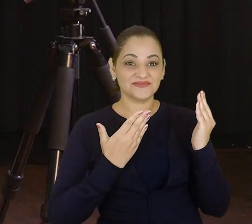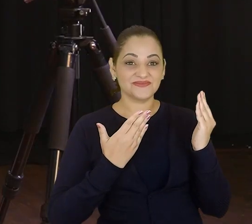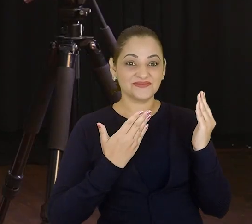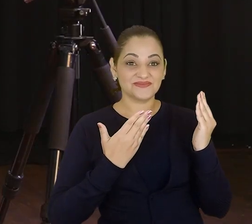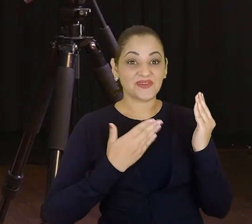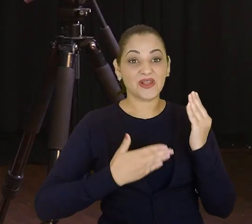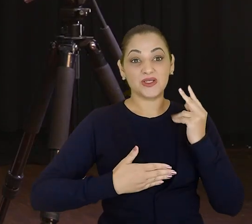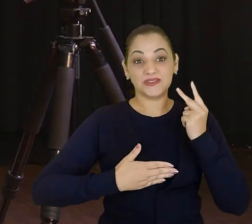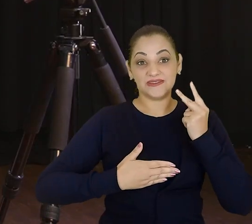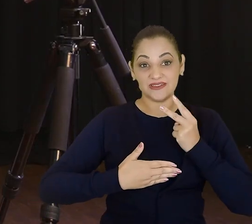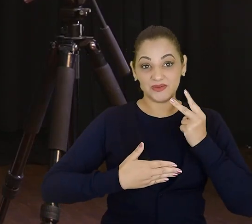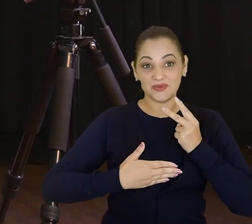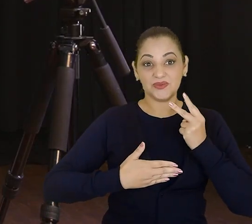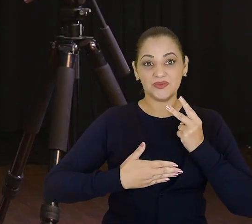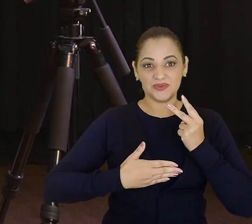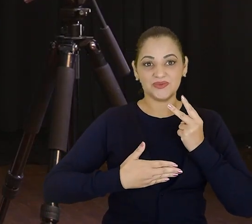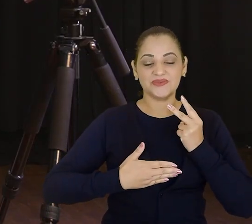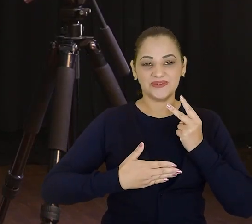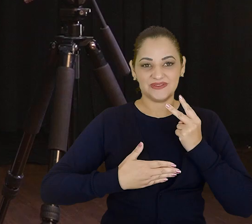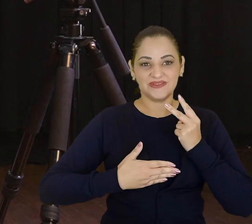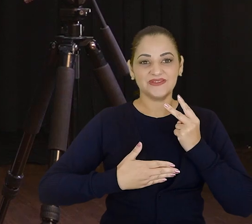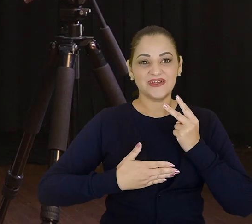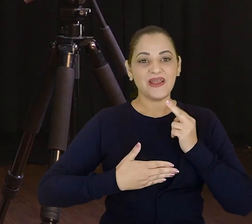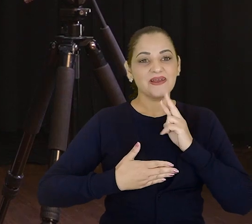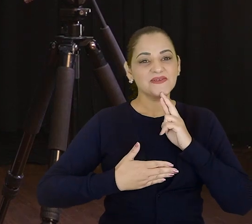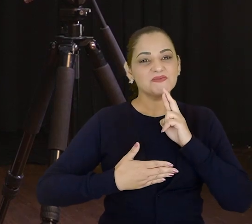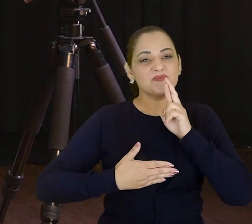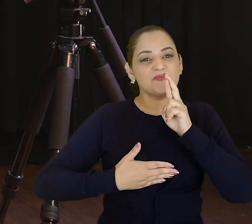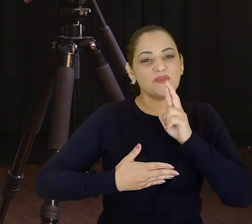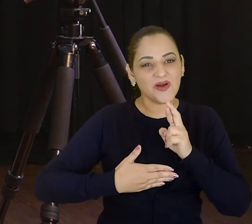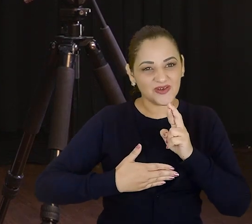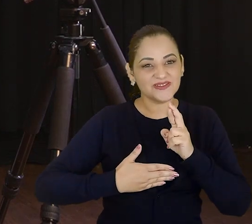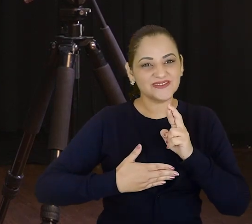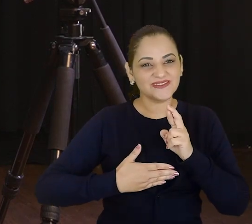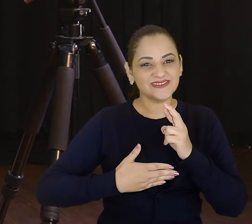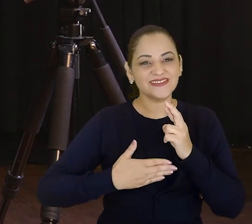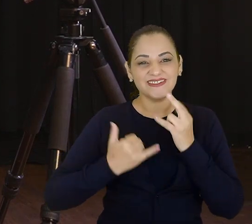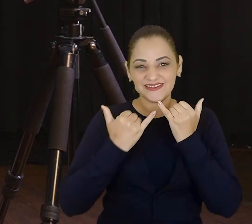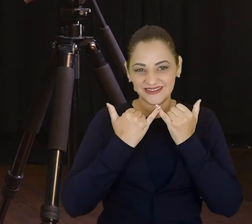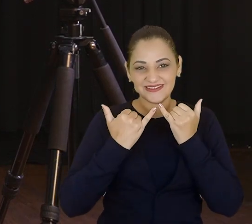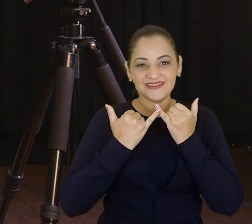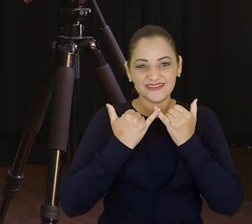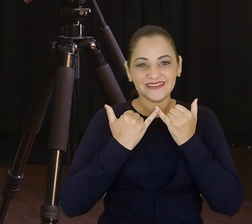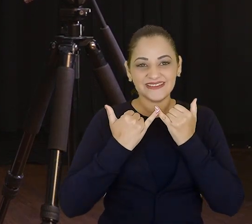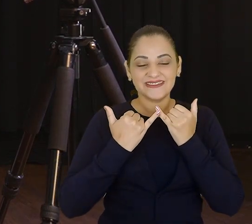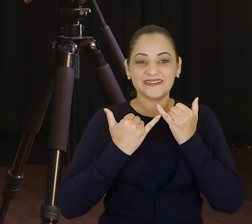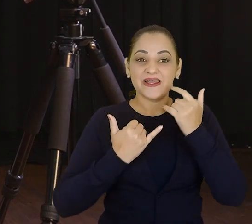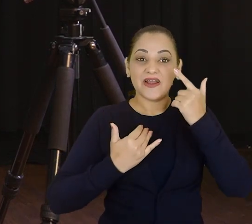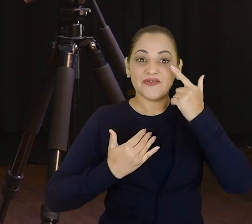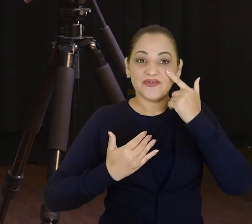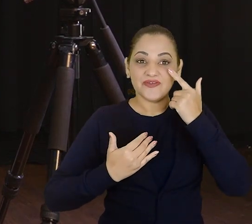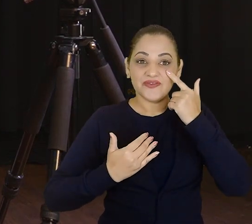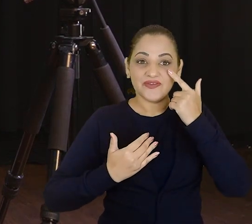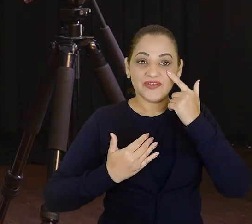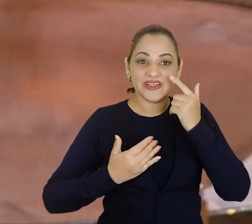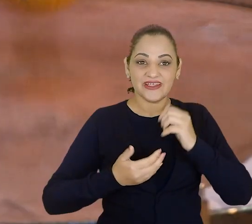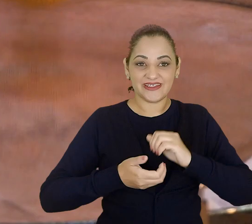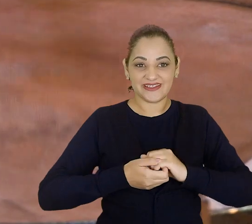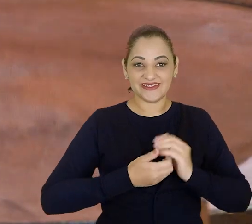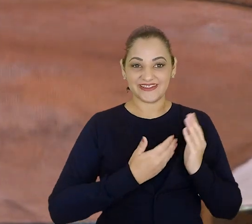E aqui eu vou fazer o surdo de segunda, que também é chamado de surdo resposta, aqui na beiradinha desse, para vocês verem a